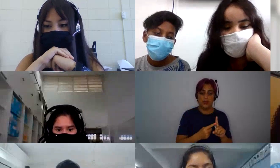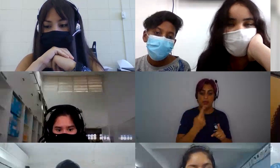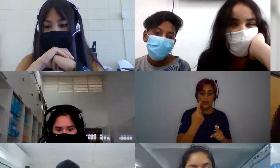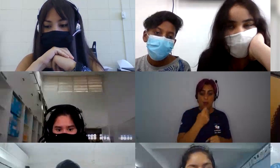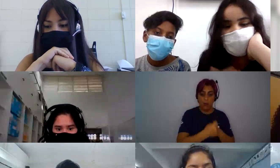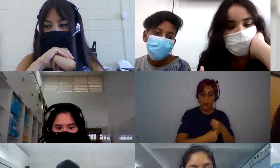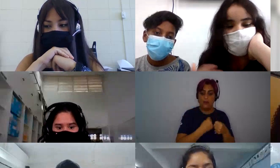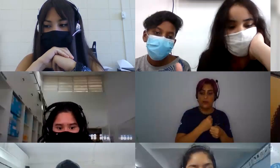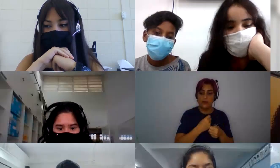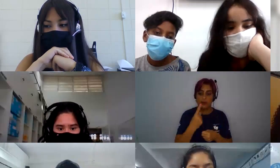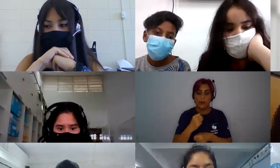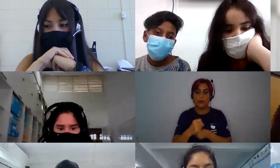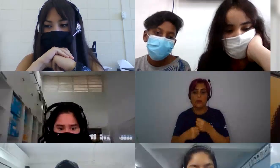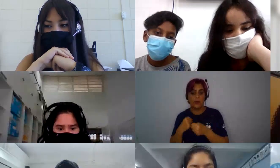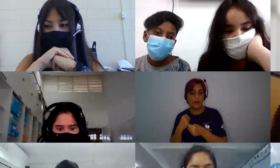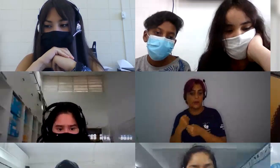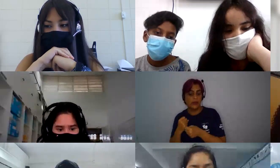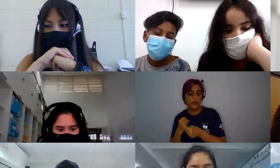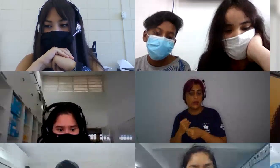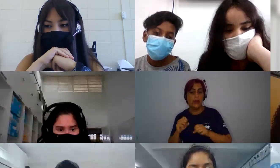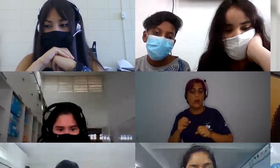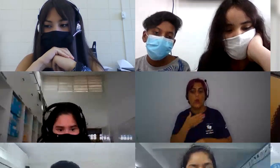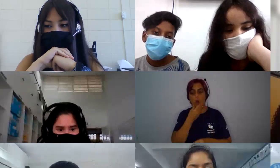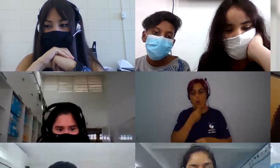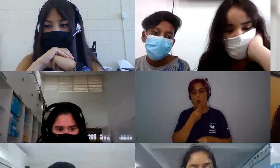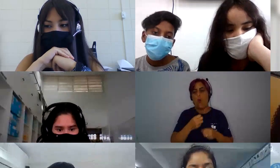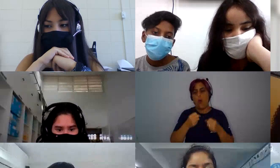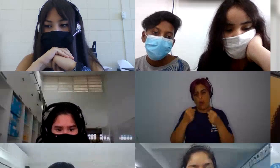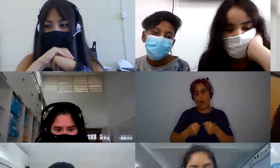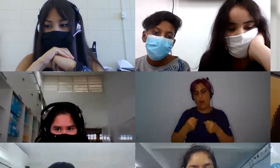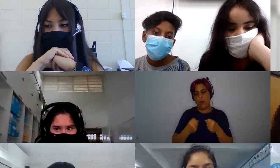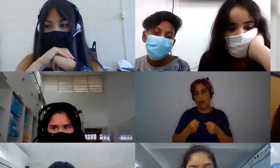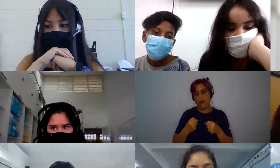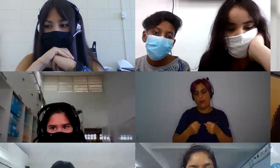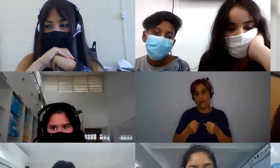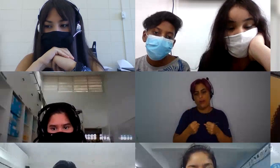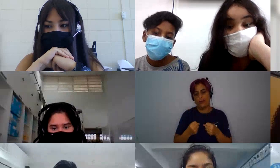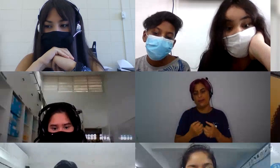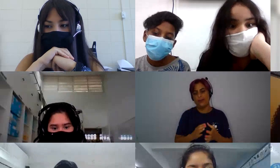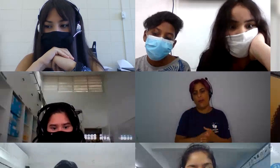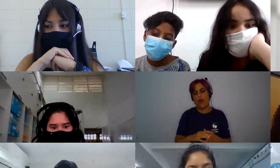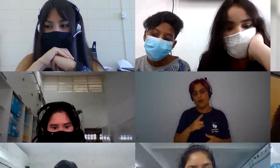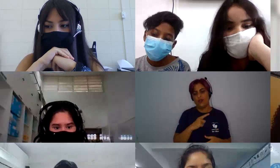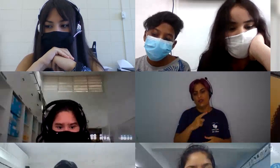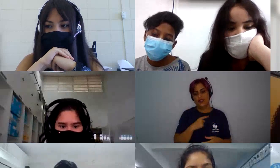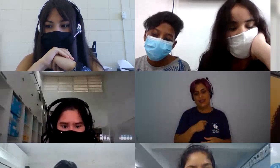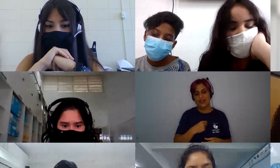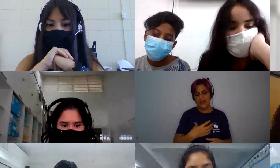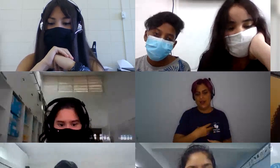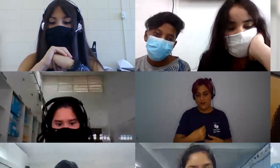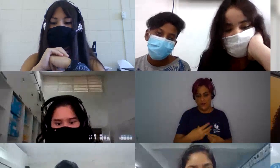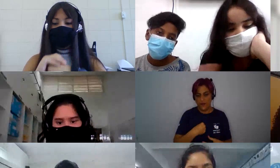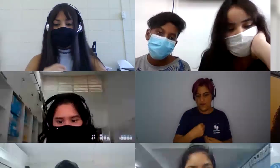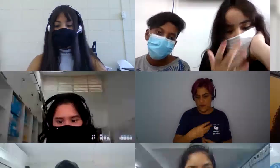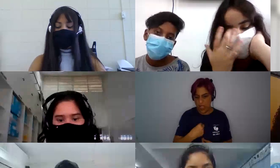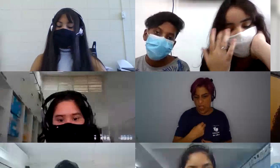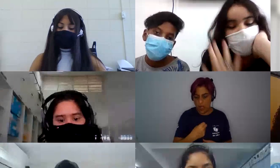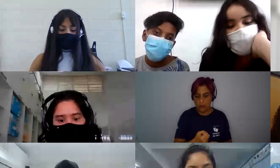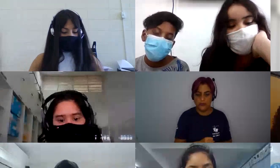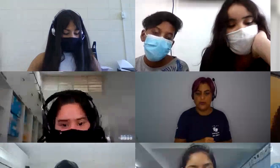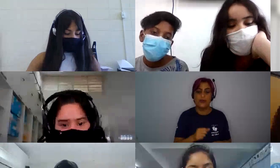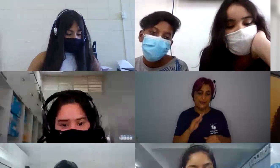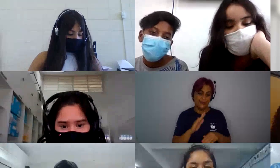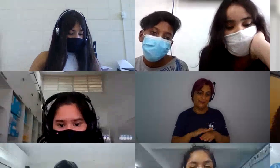pode engravidar várias vezes no ano. Várias vezes no dia, ô Gabi. Sim, no dia também, ano.